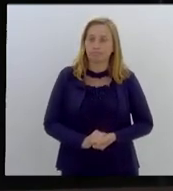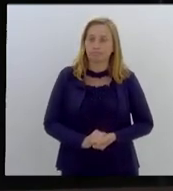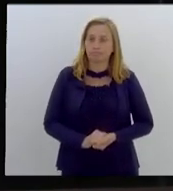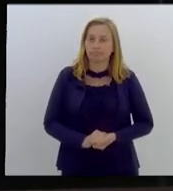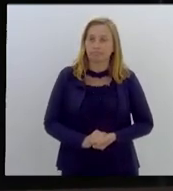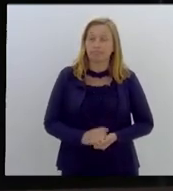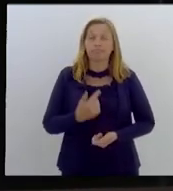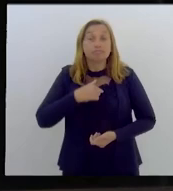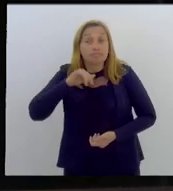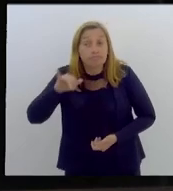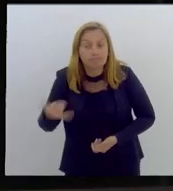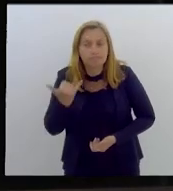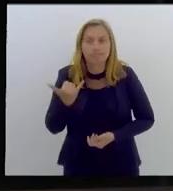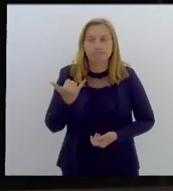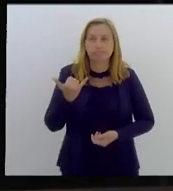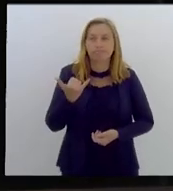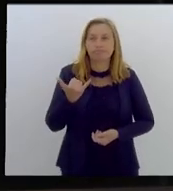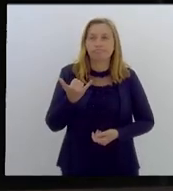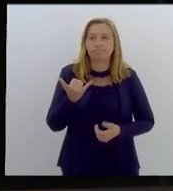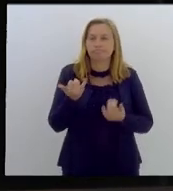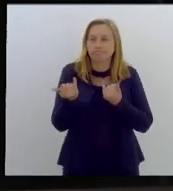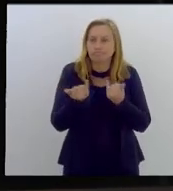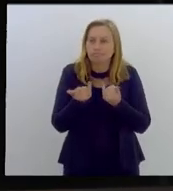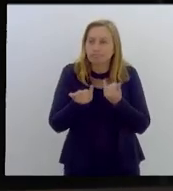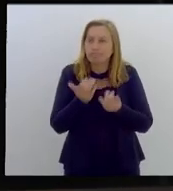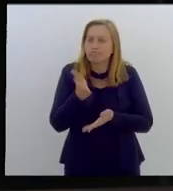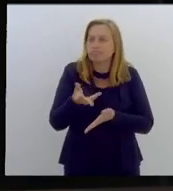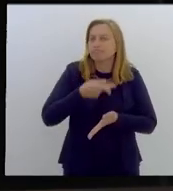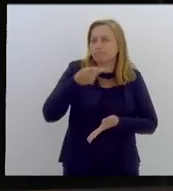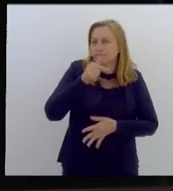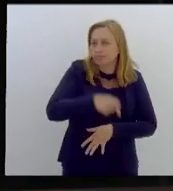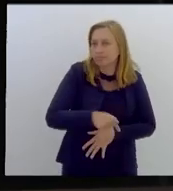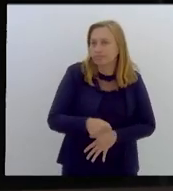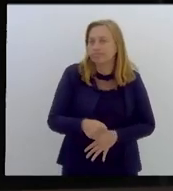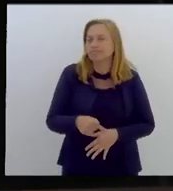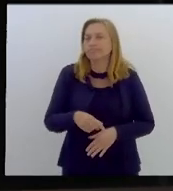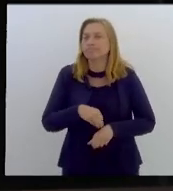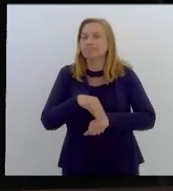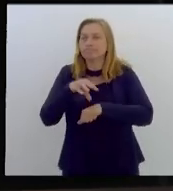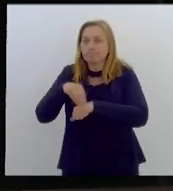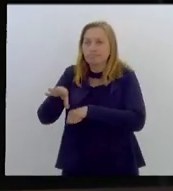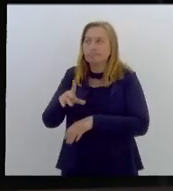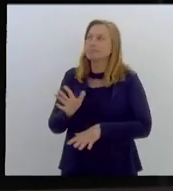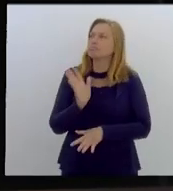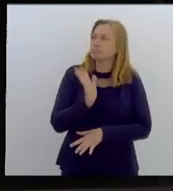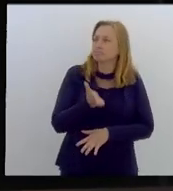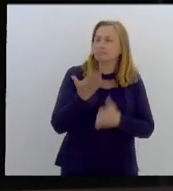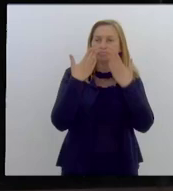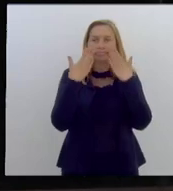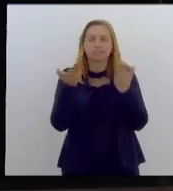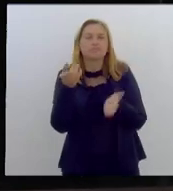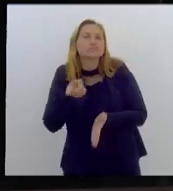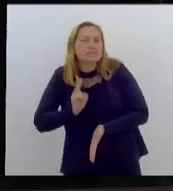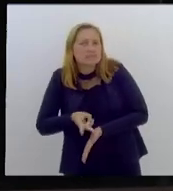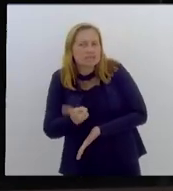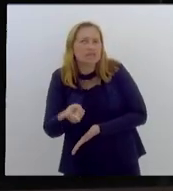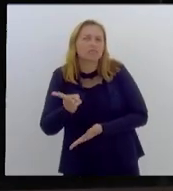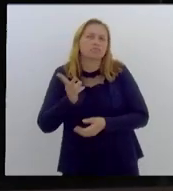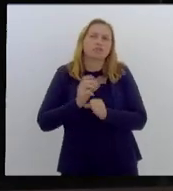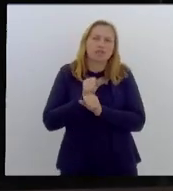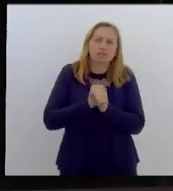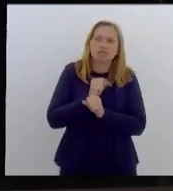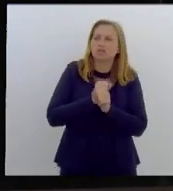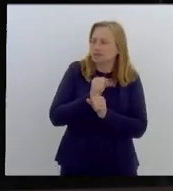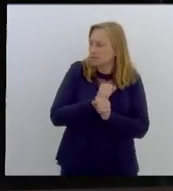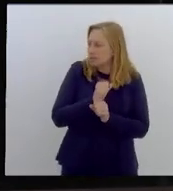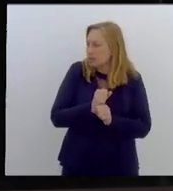eu aproveito os destaques, como já foi colocado aqui, destaques que a gente apresenta todos os anos